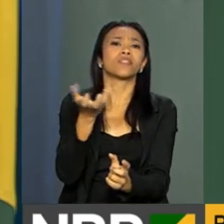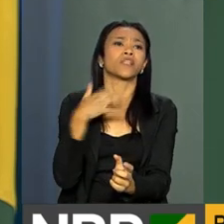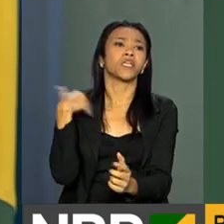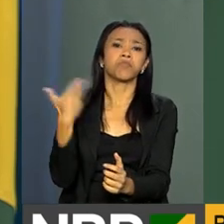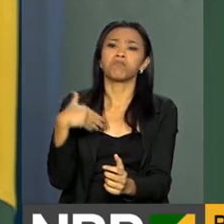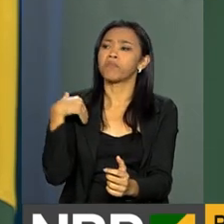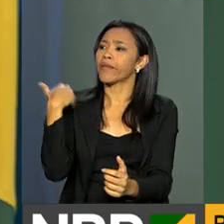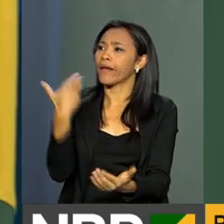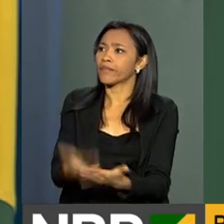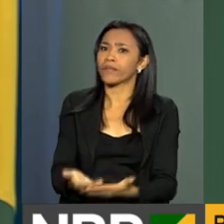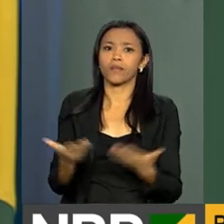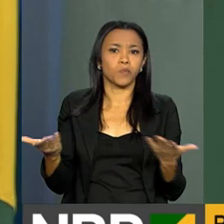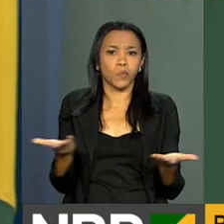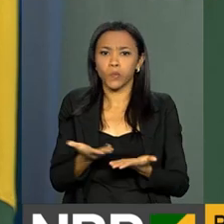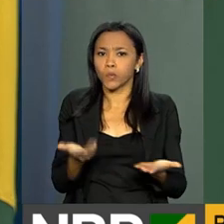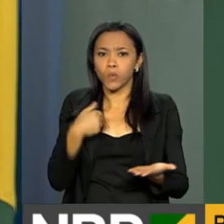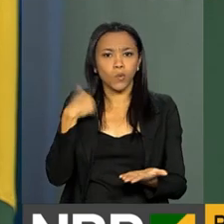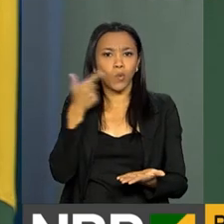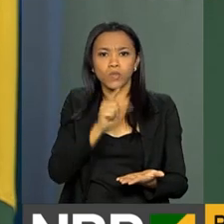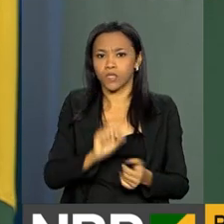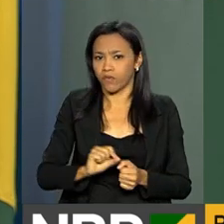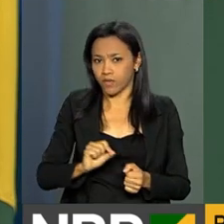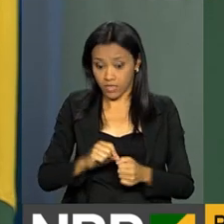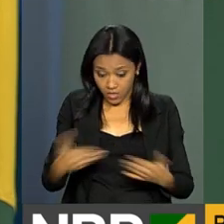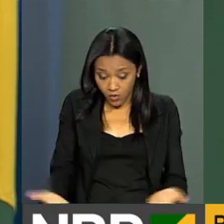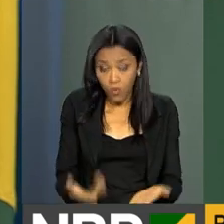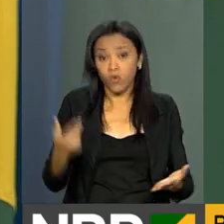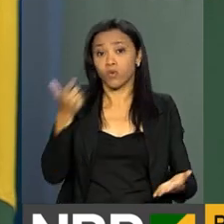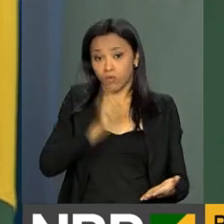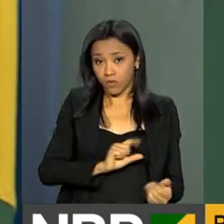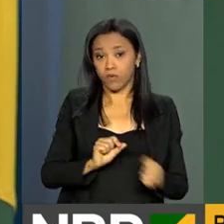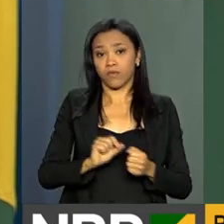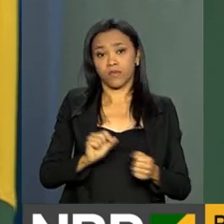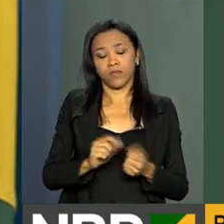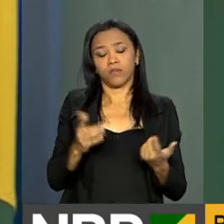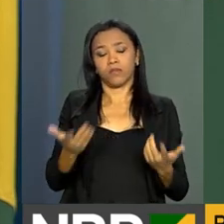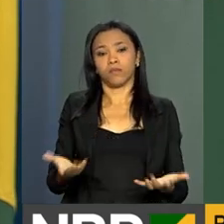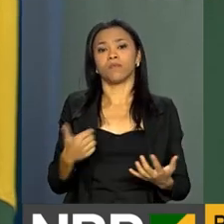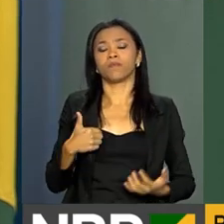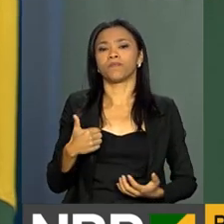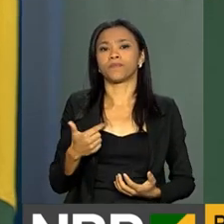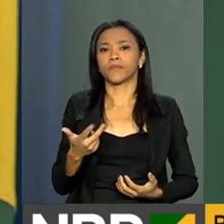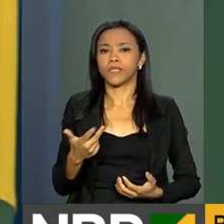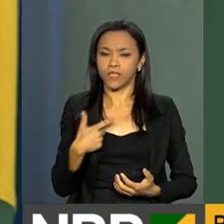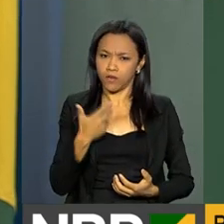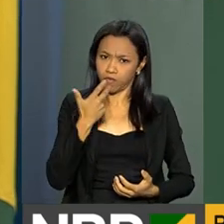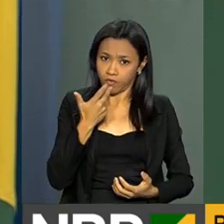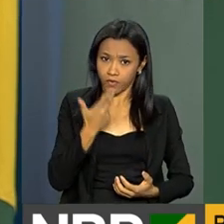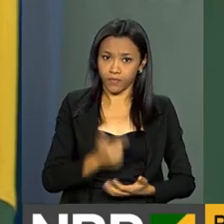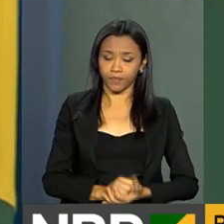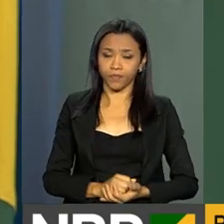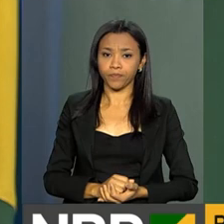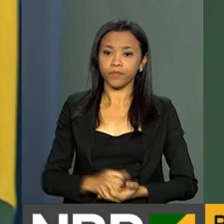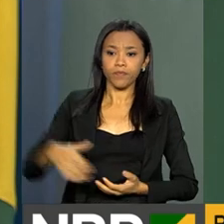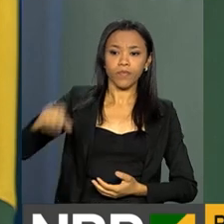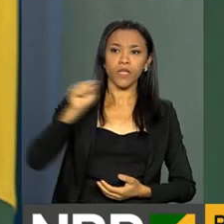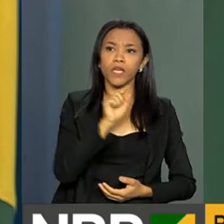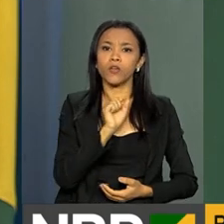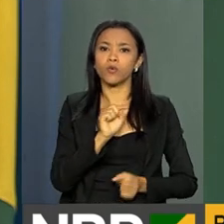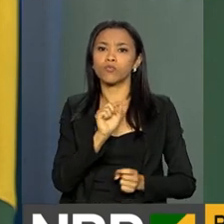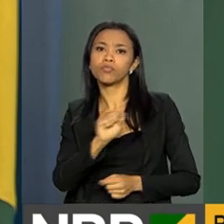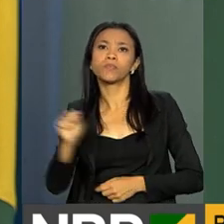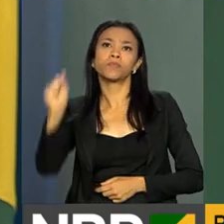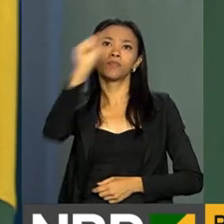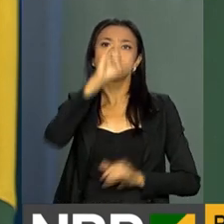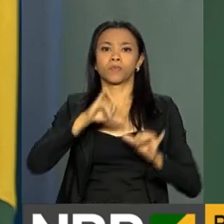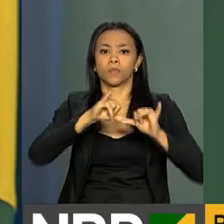muito tempo não se conseguiu fazer. E aí eu confesso que o comércio varejista, que é o que os